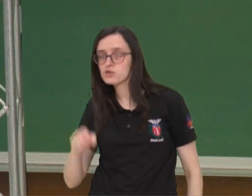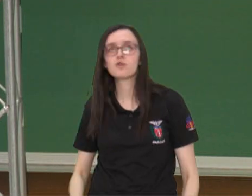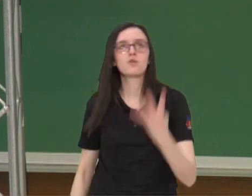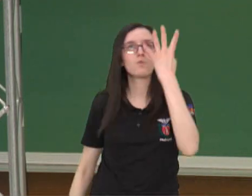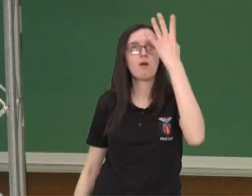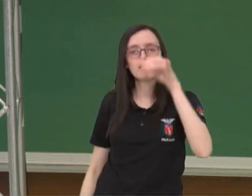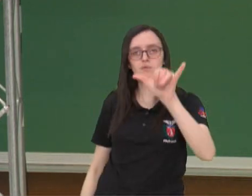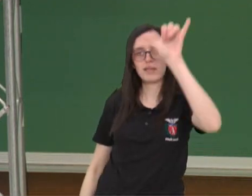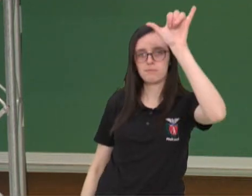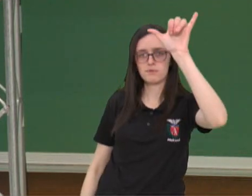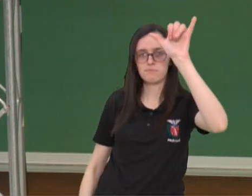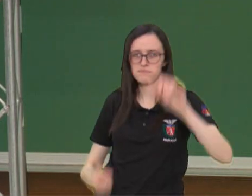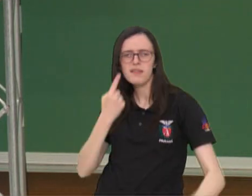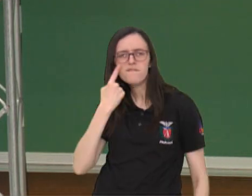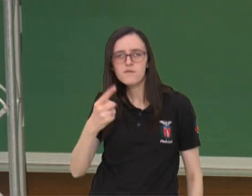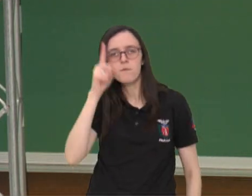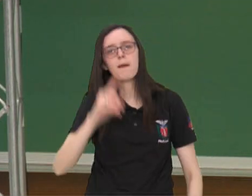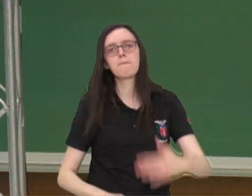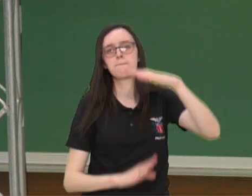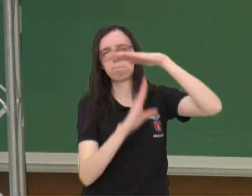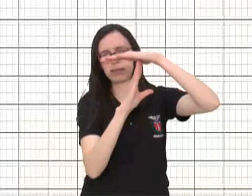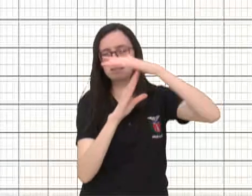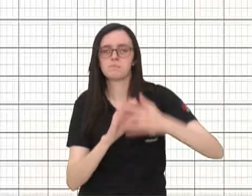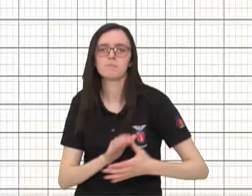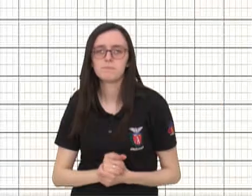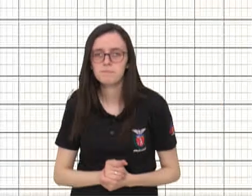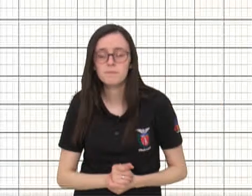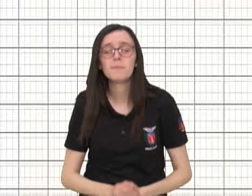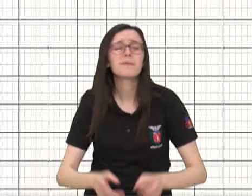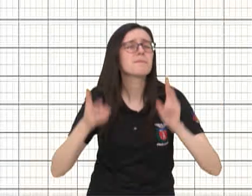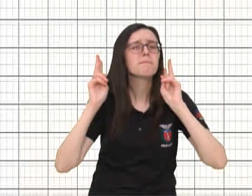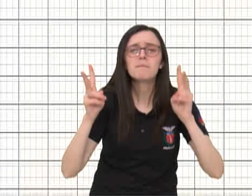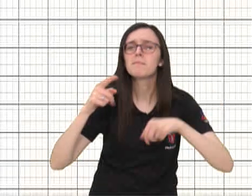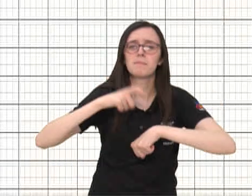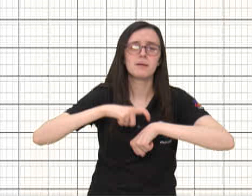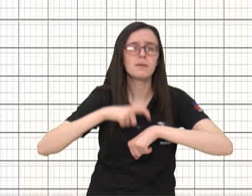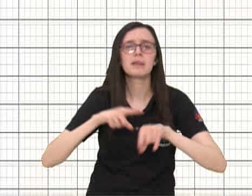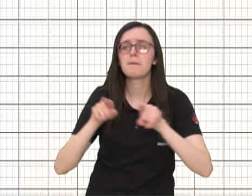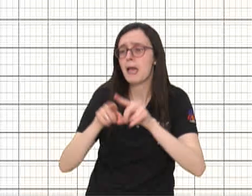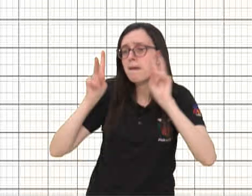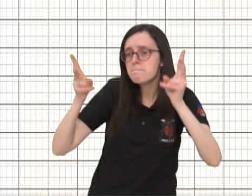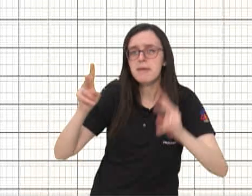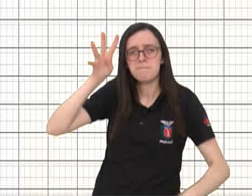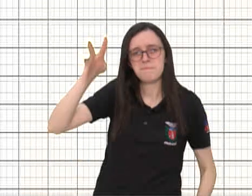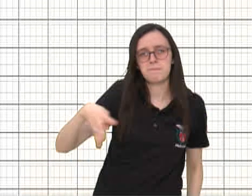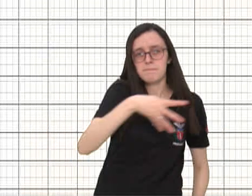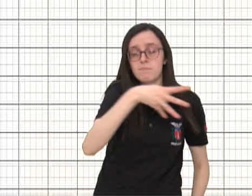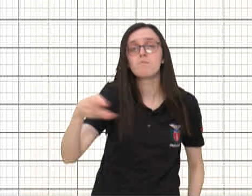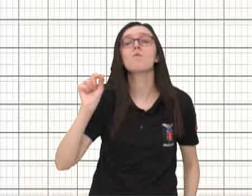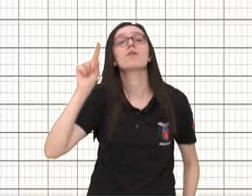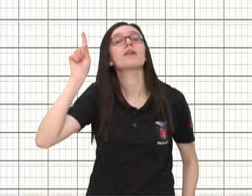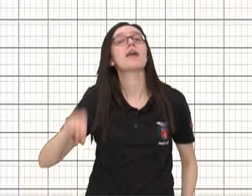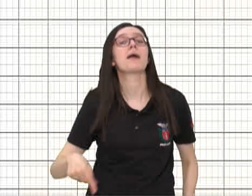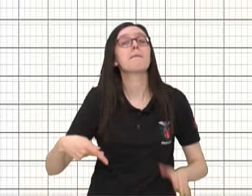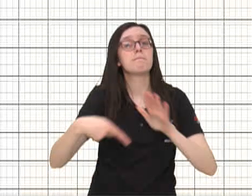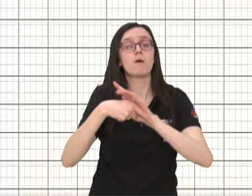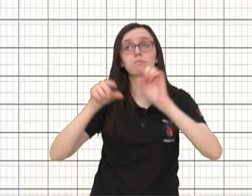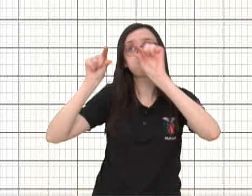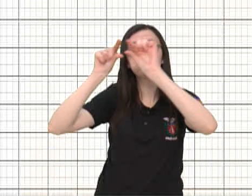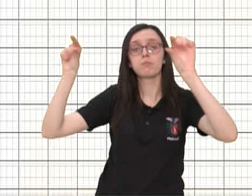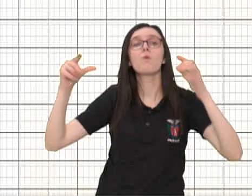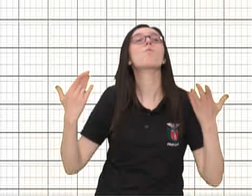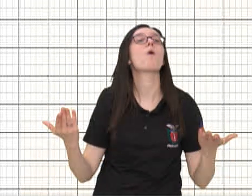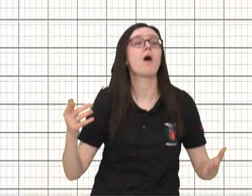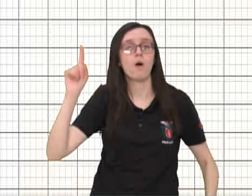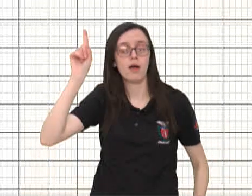y. Percebeu? Ponto de máximo. Ao mesmo tempo, e no mesmo plano cartesiano, a gente tem o gráfico, a